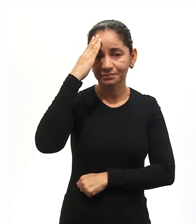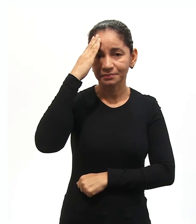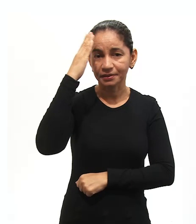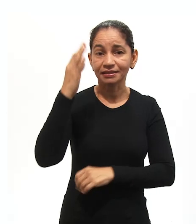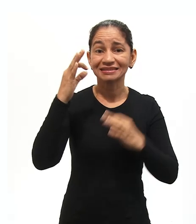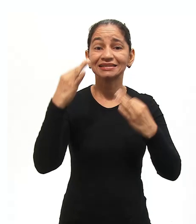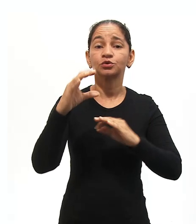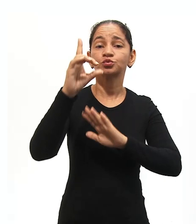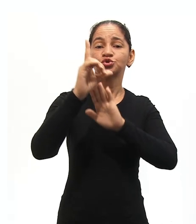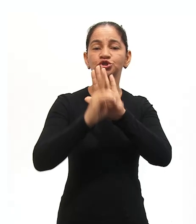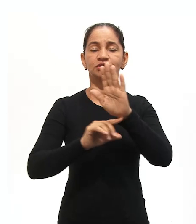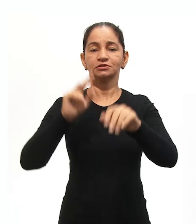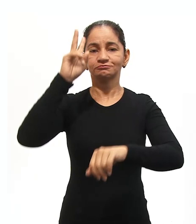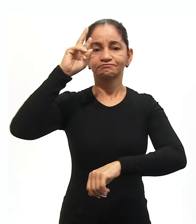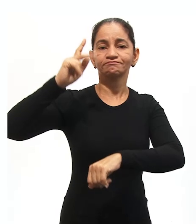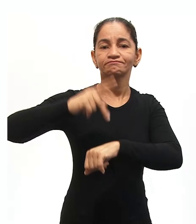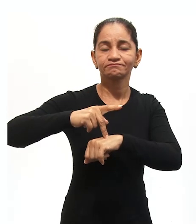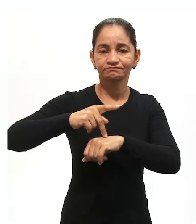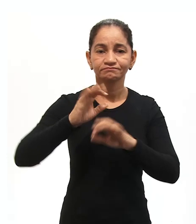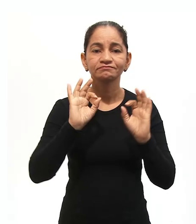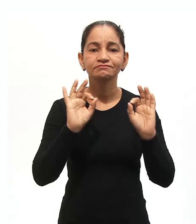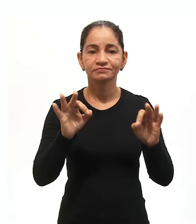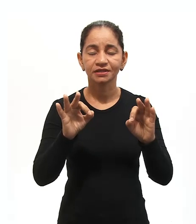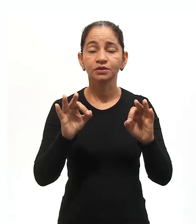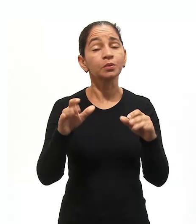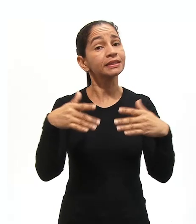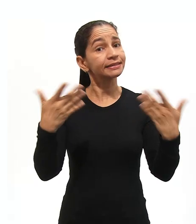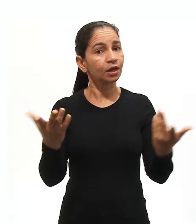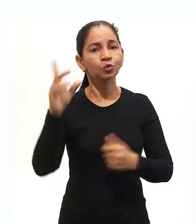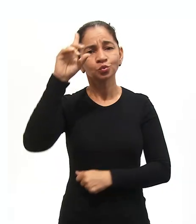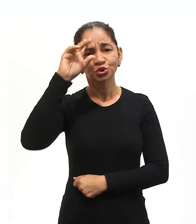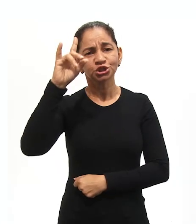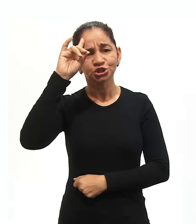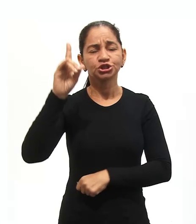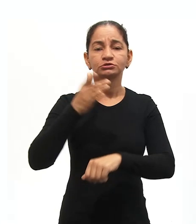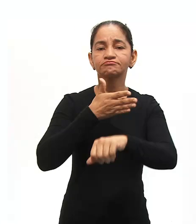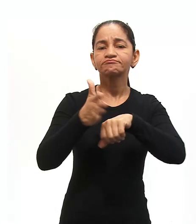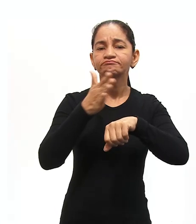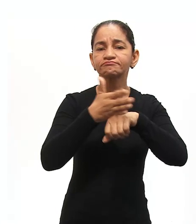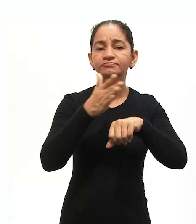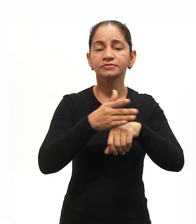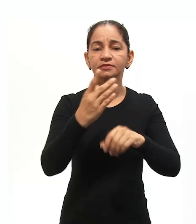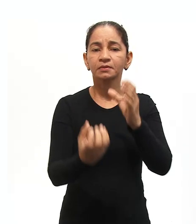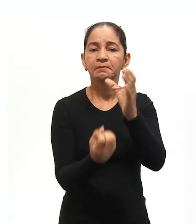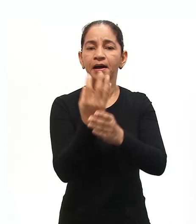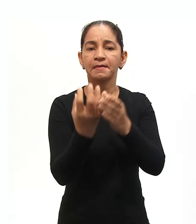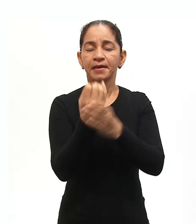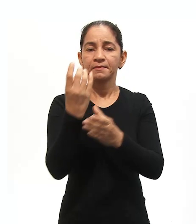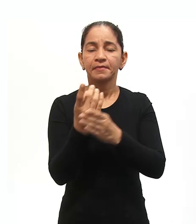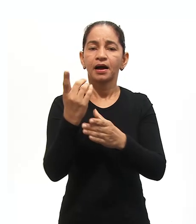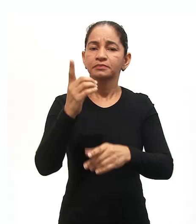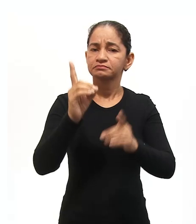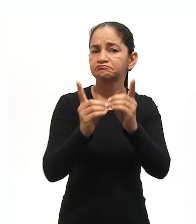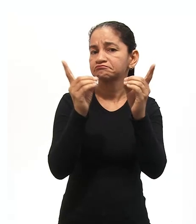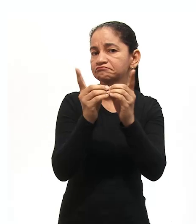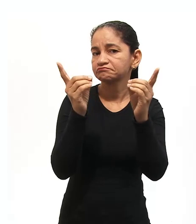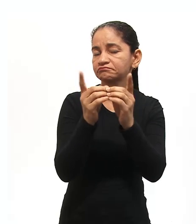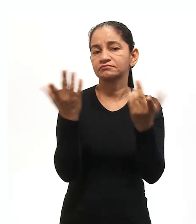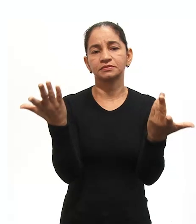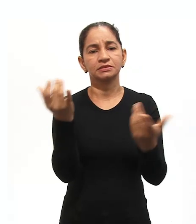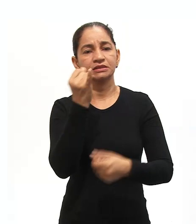tópico direito autoral. Então, gente, na prática, quando um professor cria um material didático, assim, um